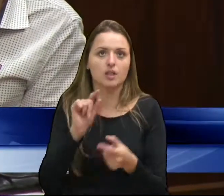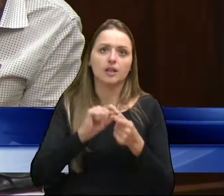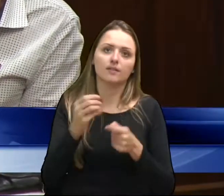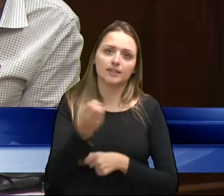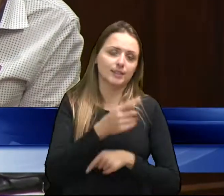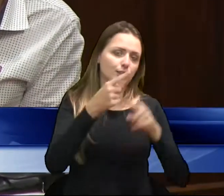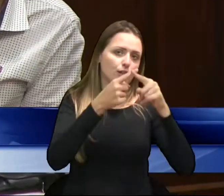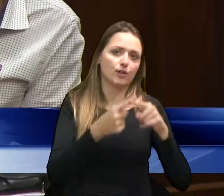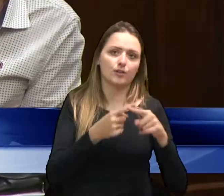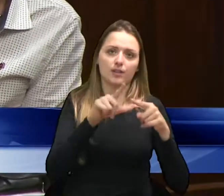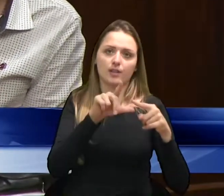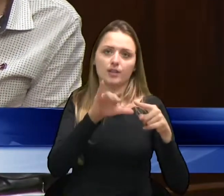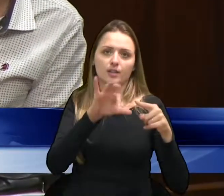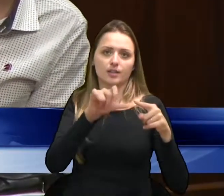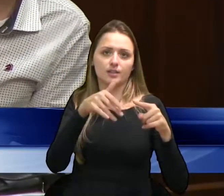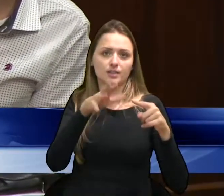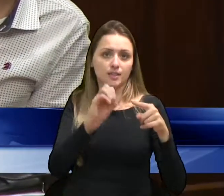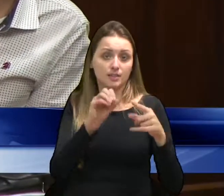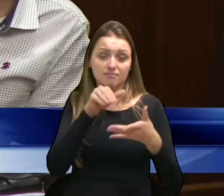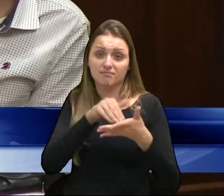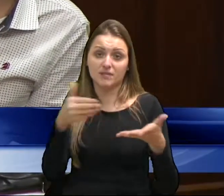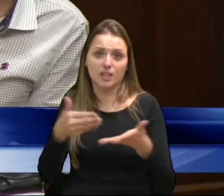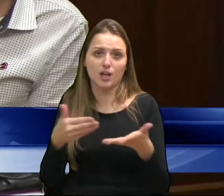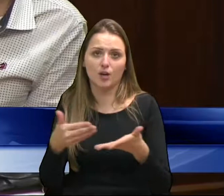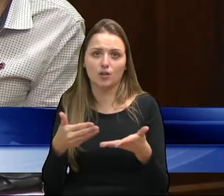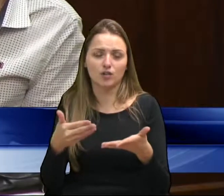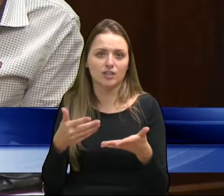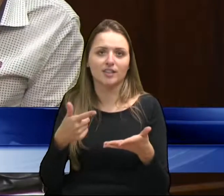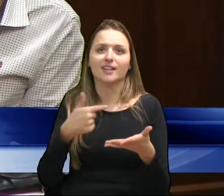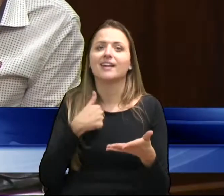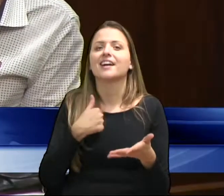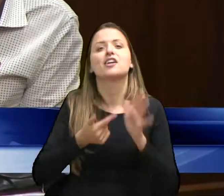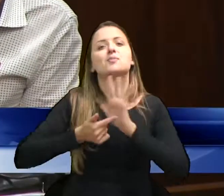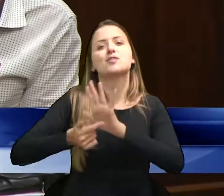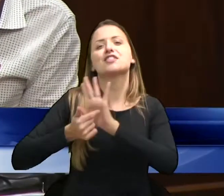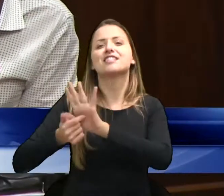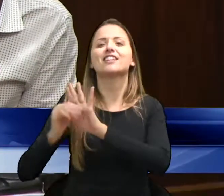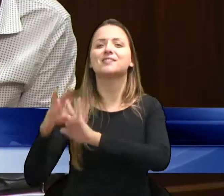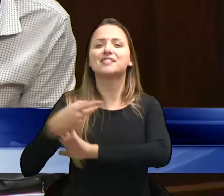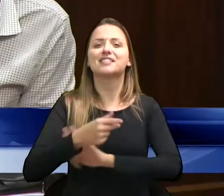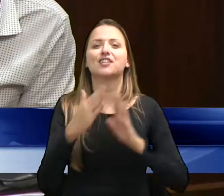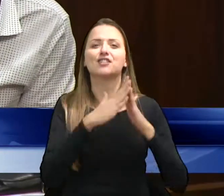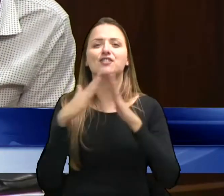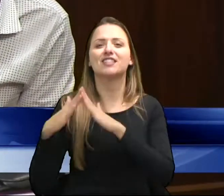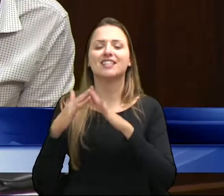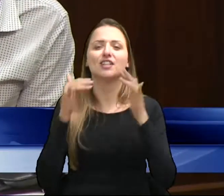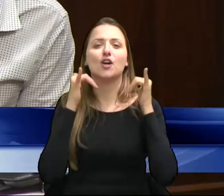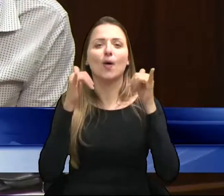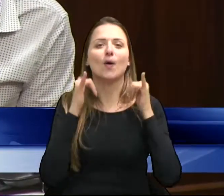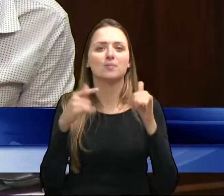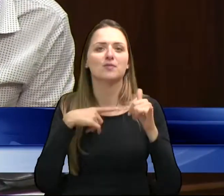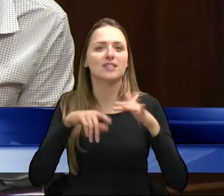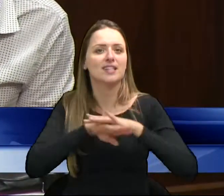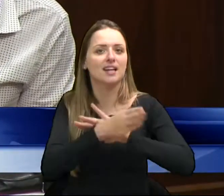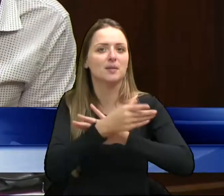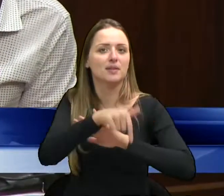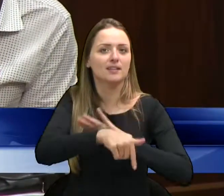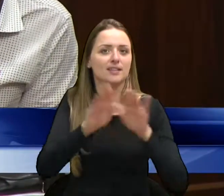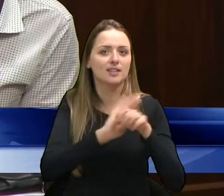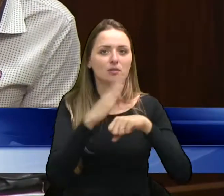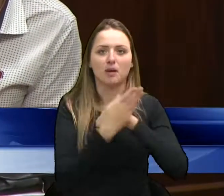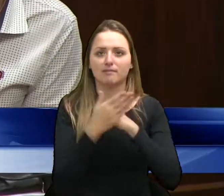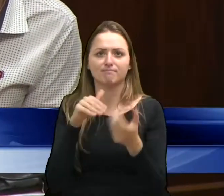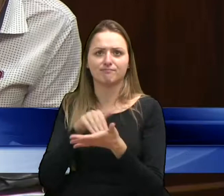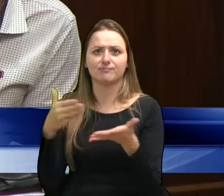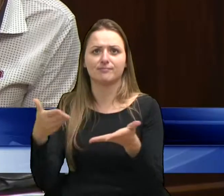licitação, e até hoje nós estamos... até o desenho, eu mostrava para todos os vizinhos, olha pessoal, o transporte e lotação vai ser implantado aqui no nosso bairro. E até